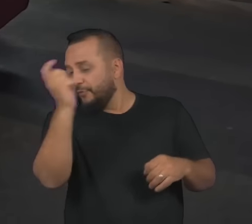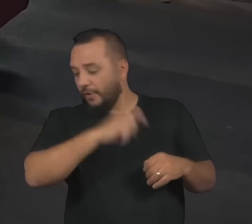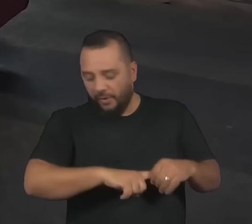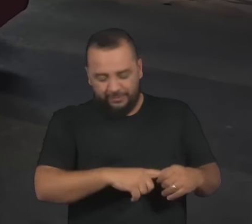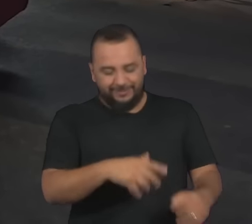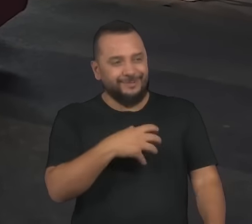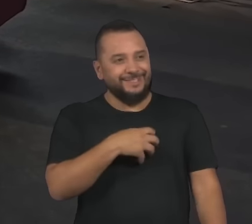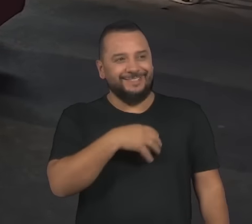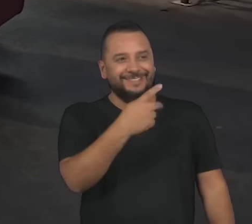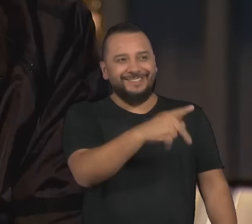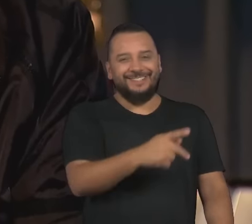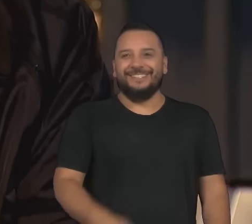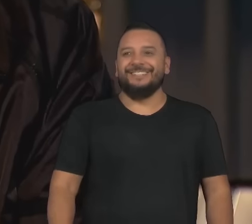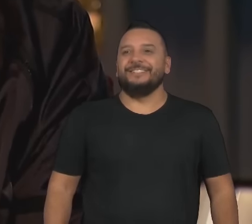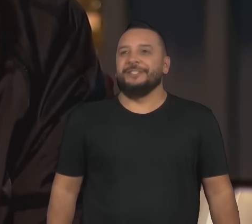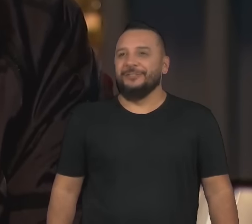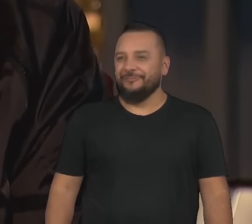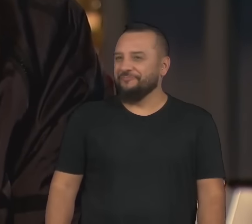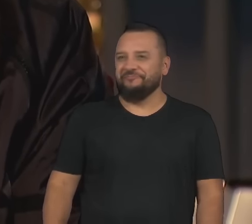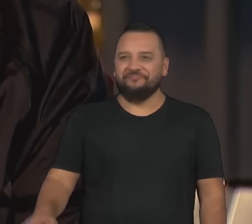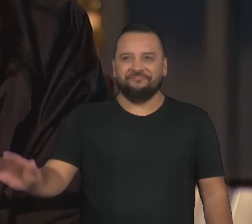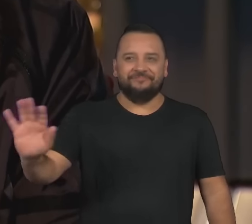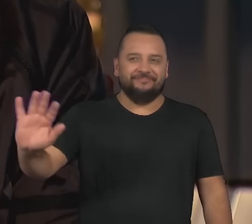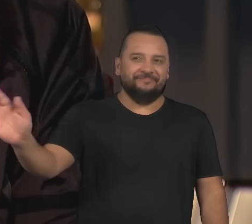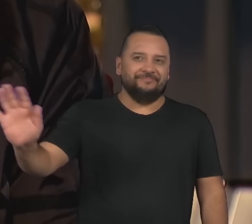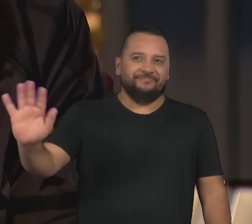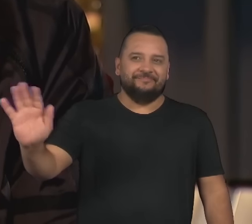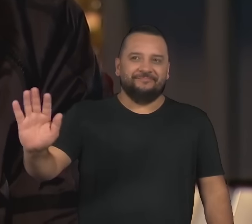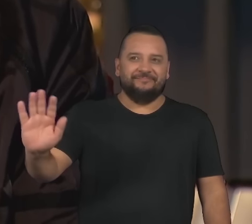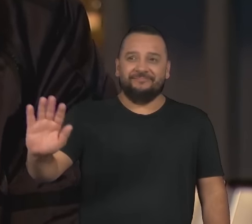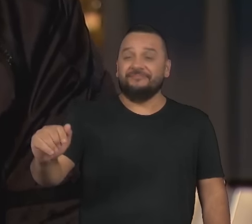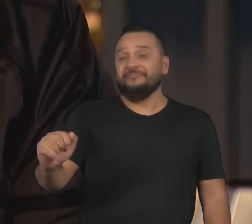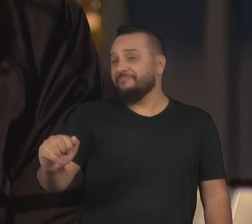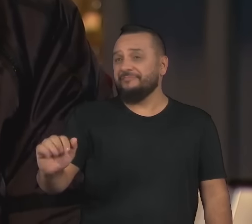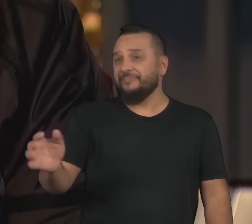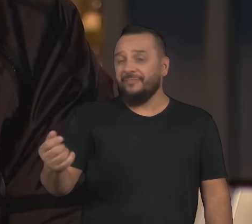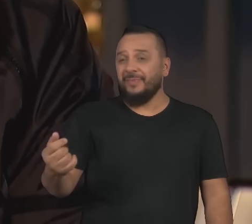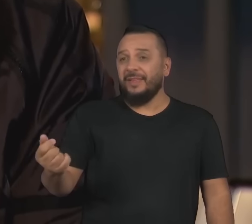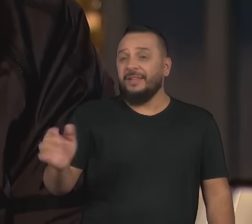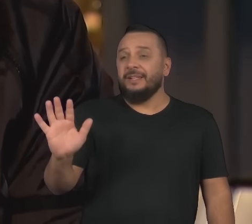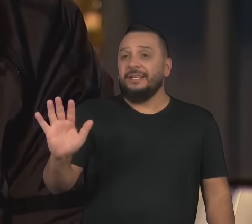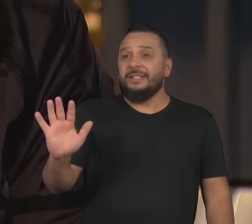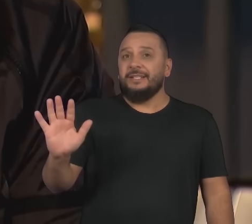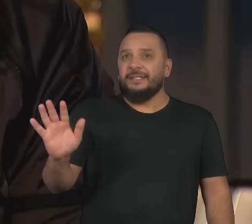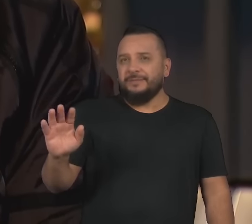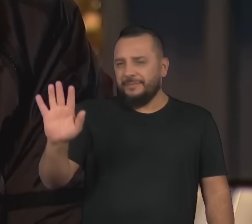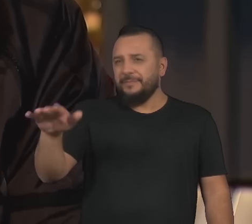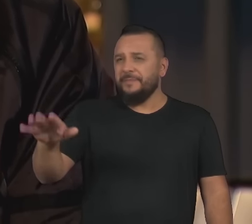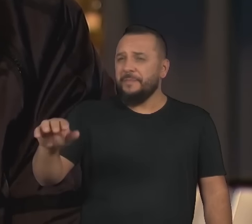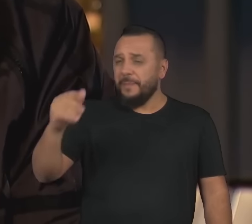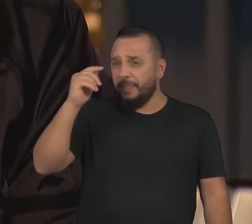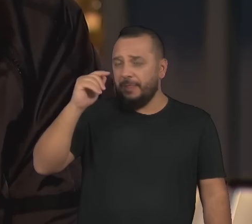assim. Não, trilogia do fim. Não, então, Marcelo, desde o início, desde